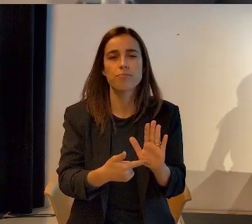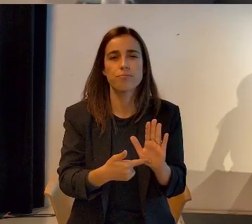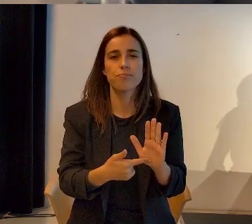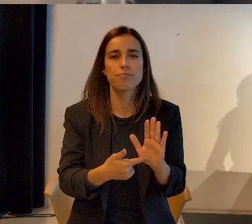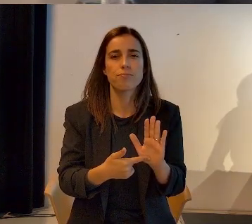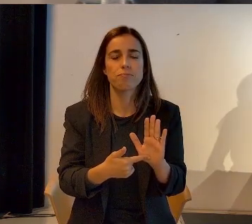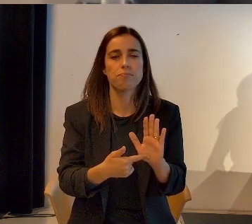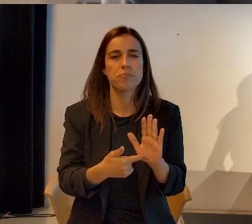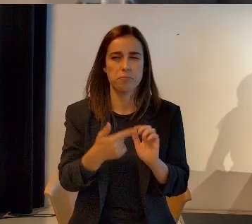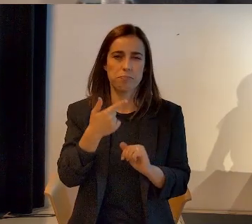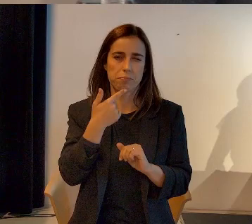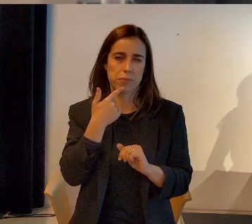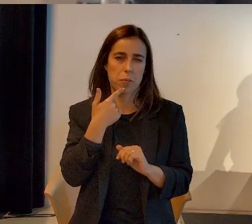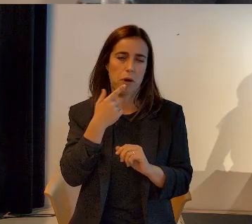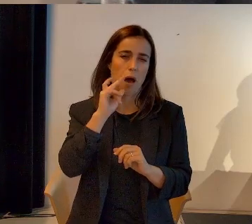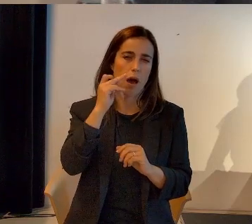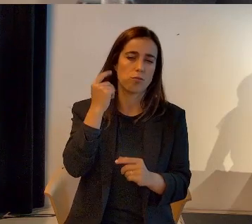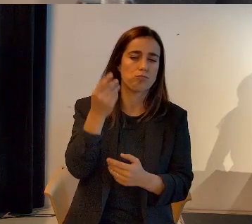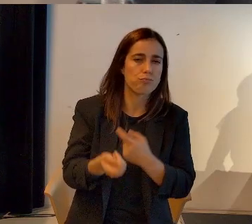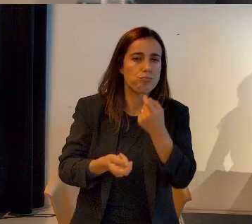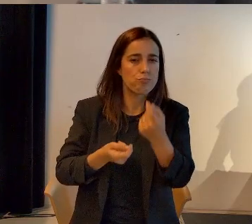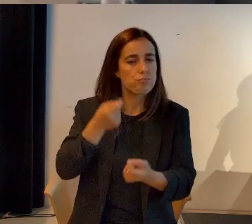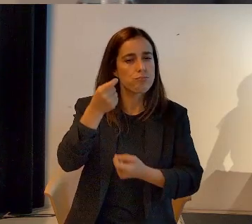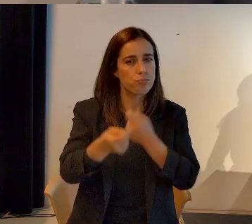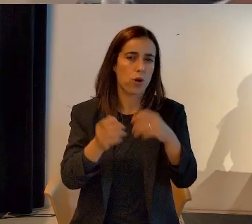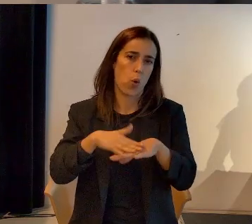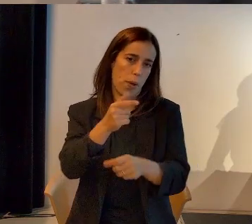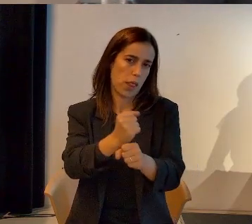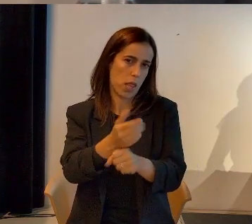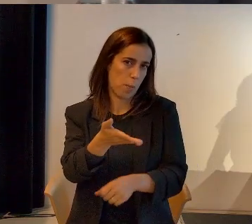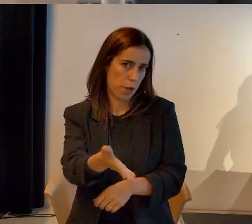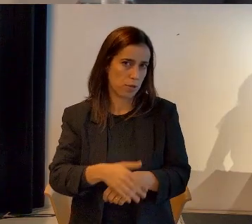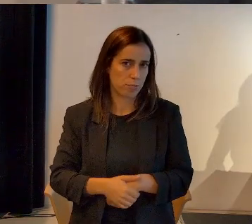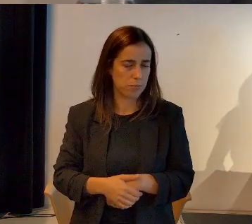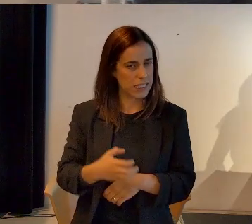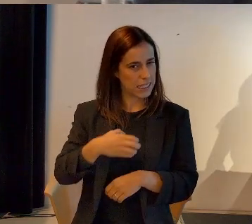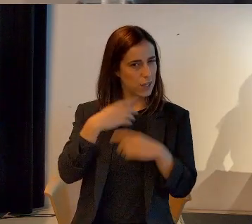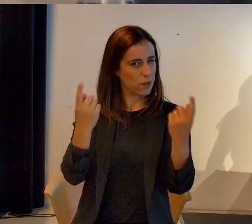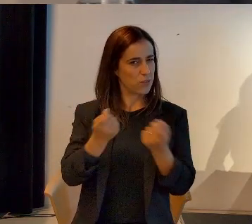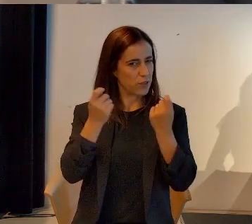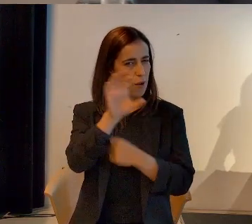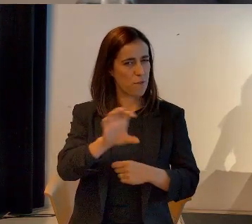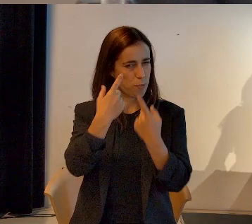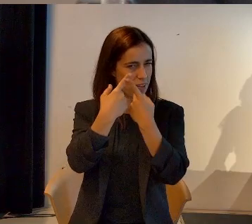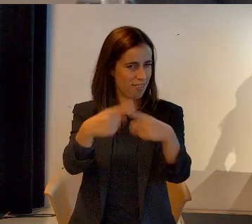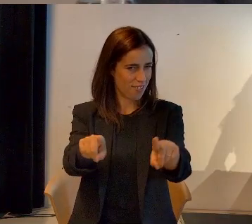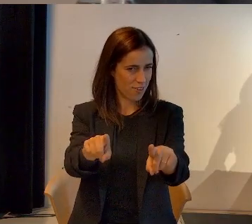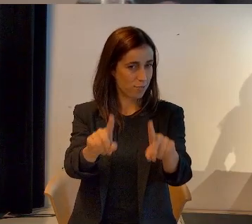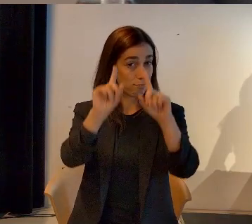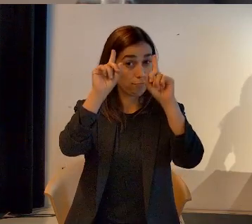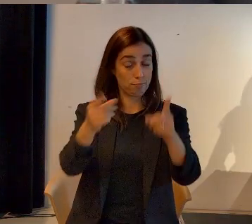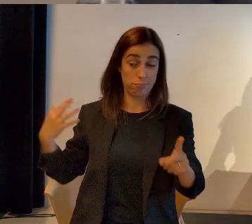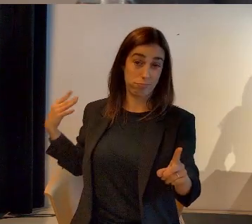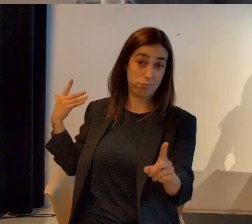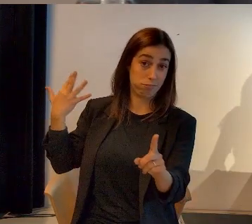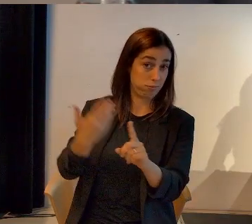consegue-se efetivamente ano após ano com este trabalho. Eu não tenho dúvidas nenhuma que vai ser uma falta em frente, como tem vindo a ser desde que se